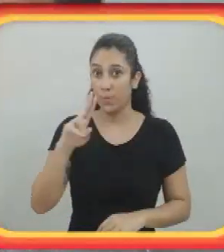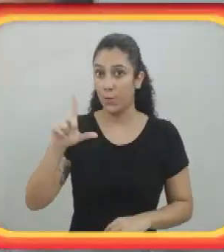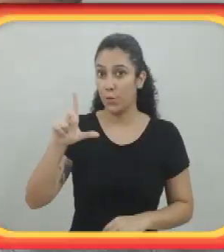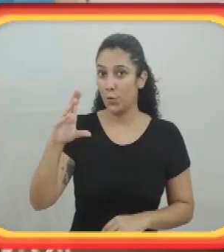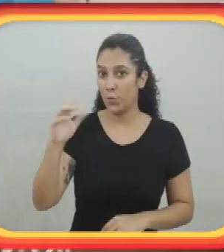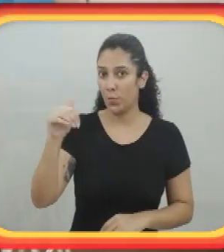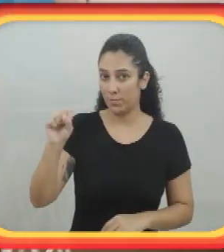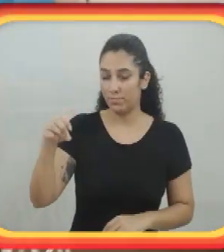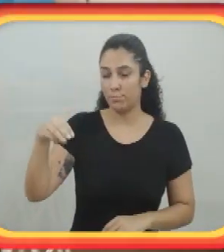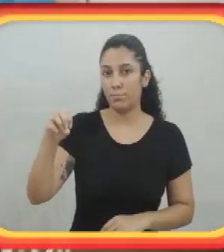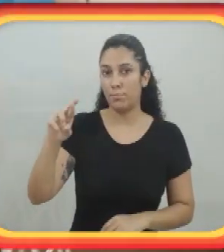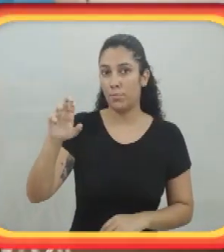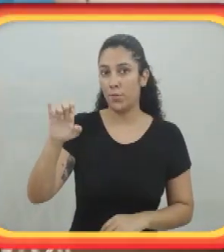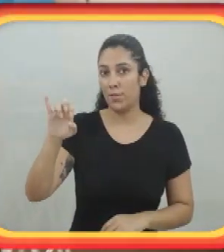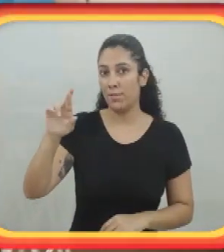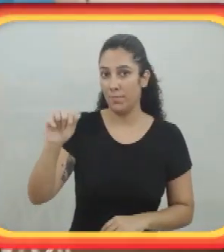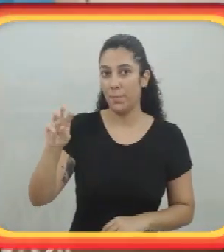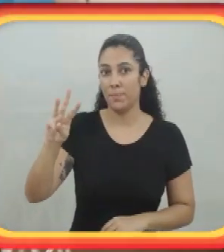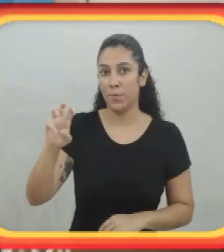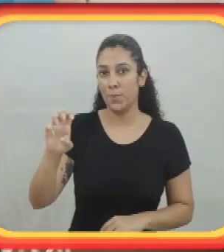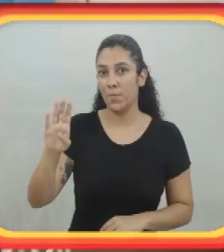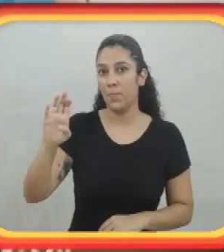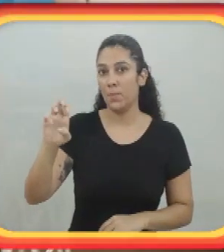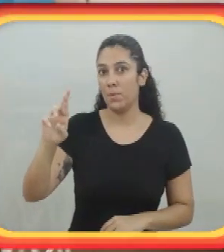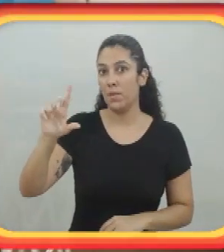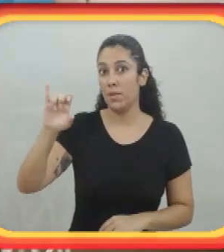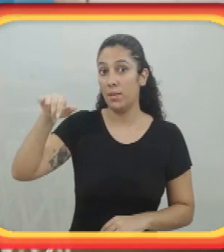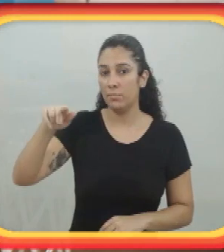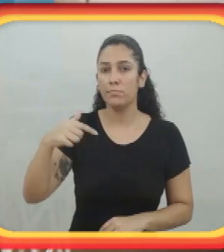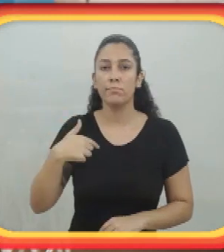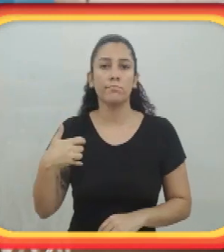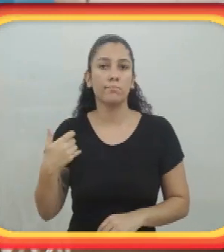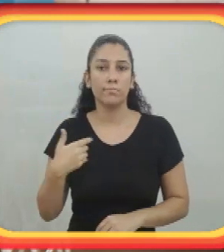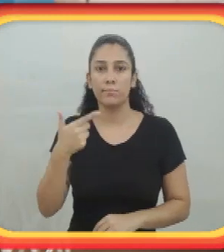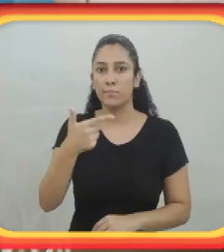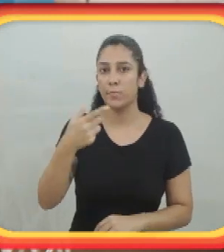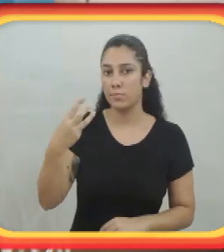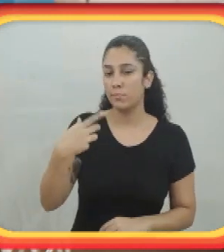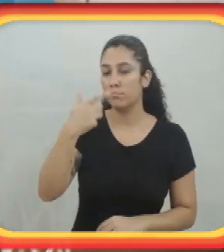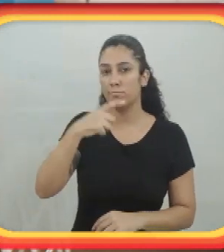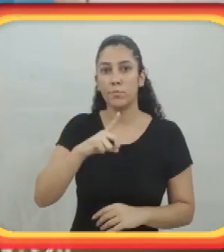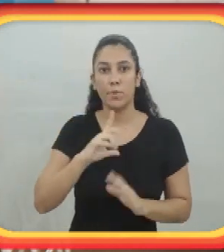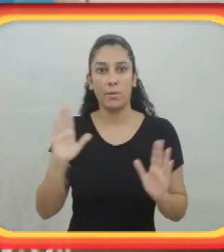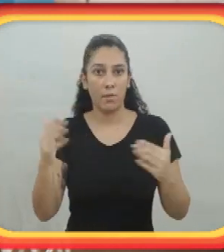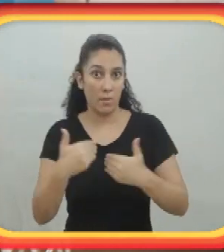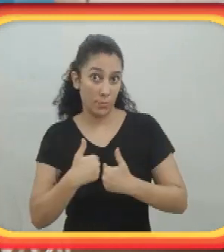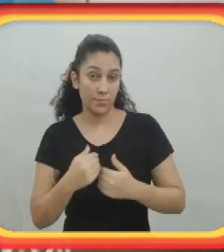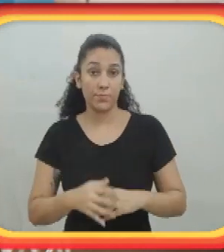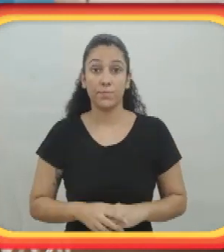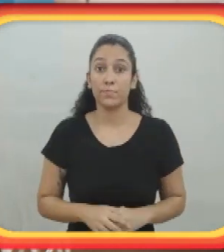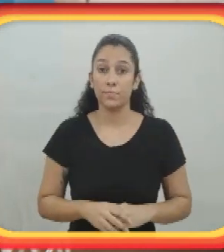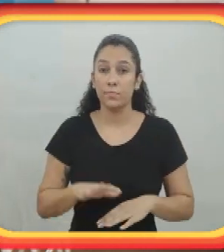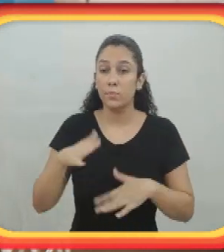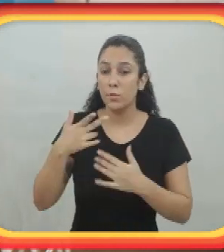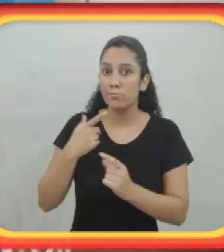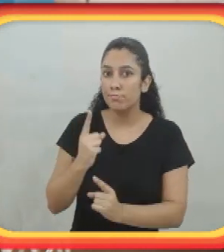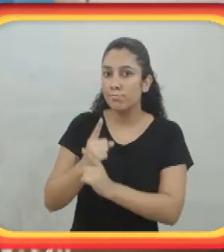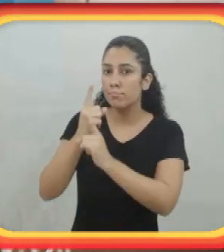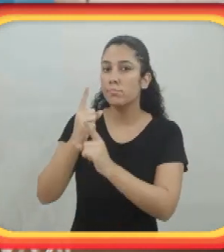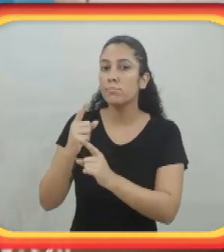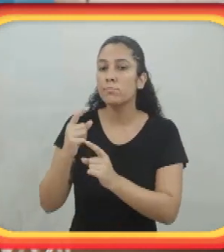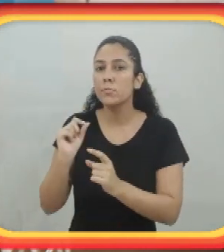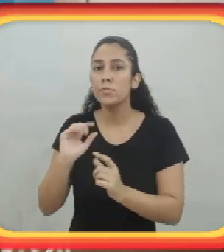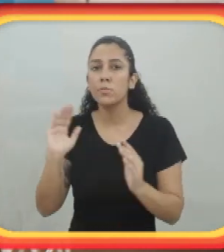é Lucas Moreira Feberling Soares, tenho 23 anos